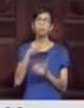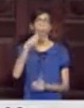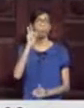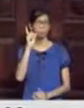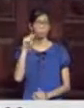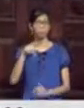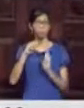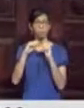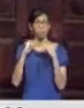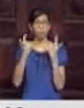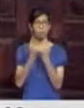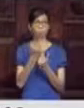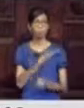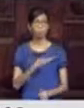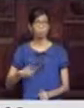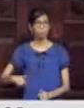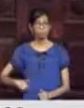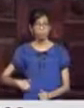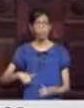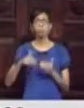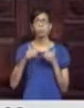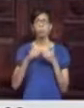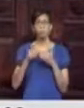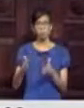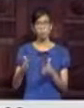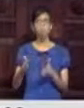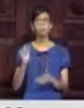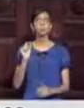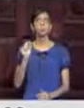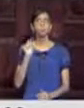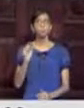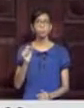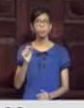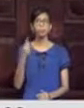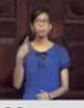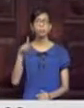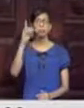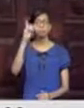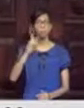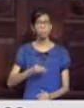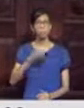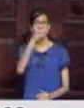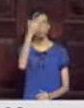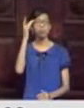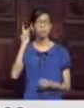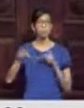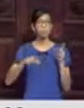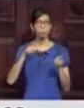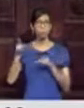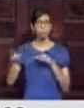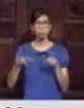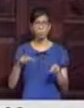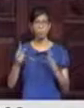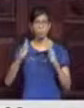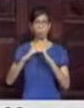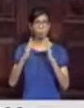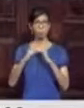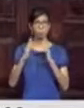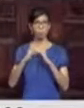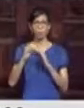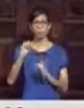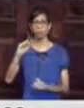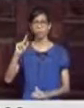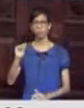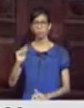nessa casa, o governo iniciou a quebra do direito da população que mora na Ilha